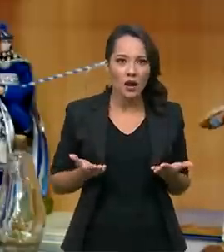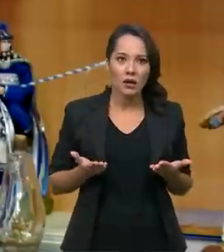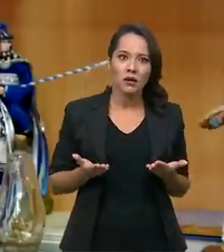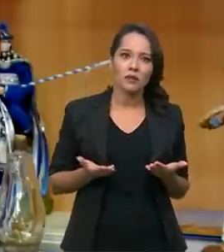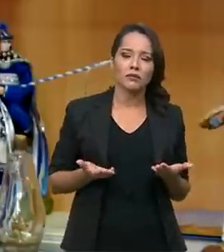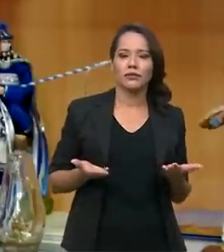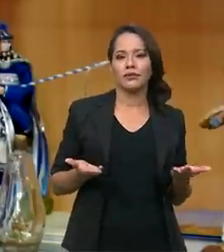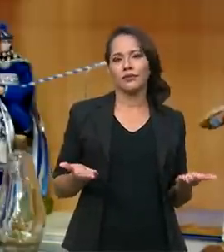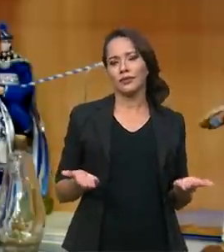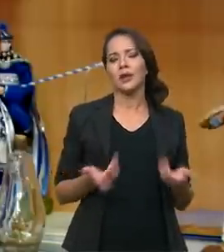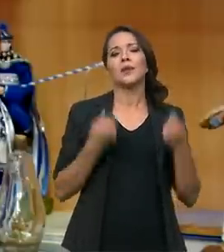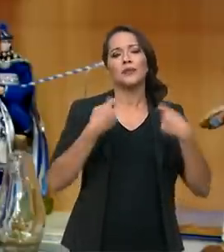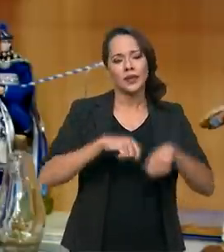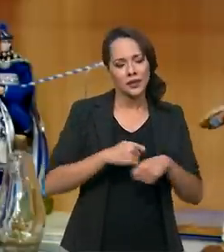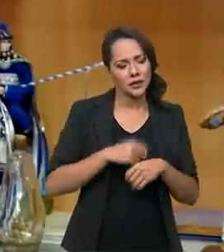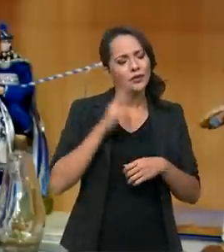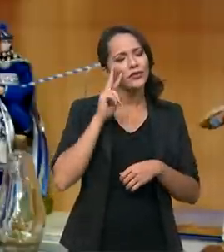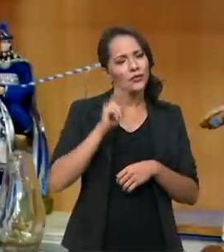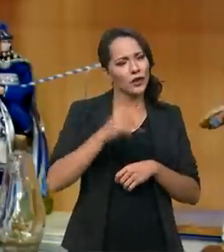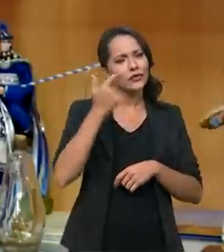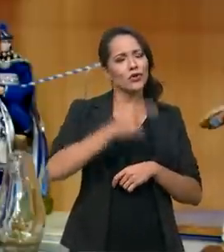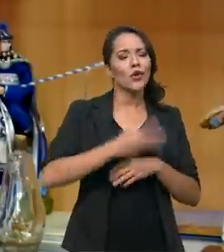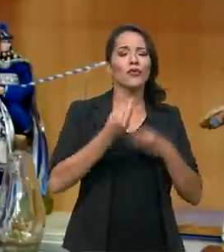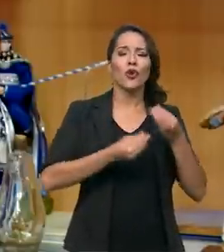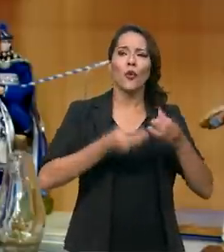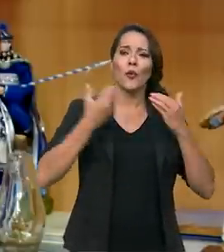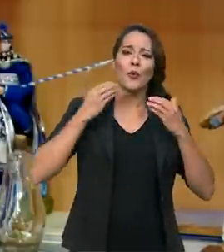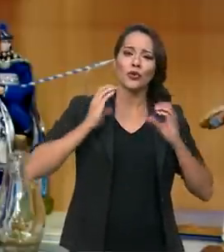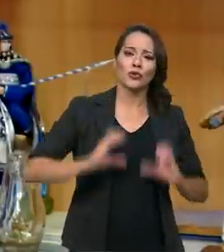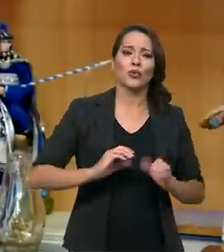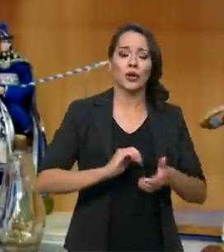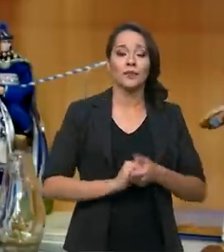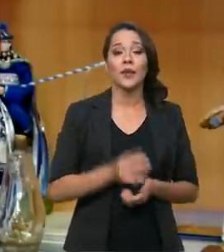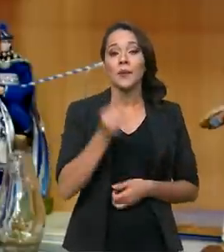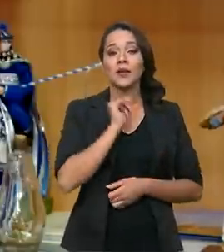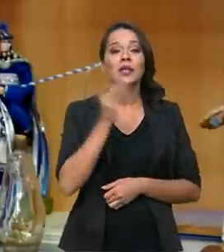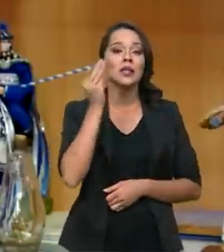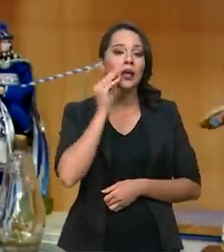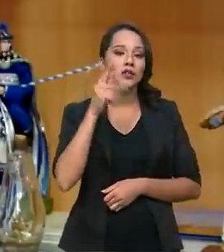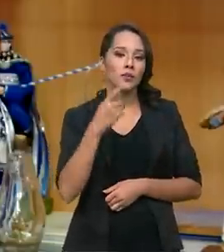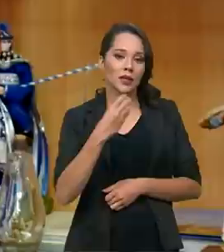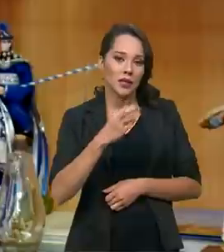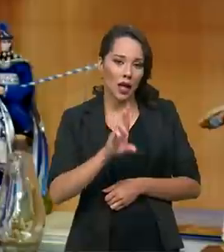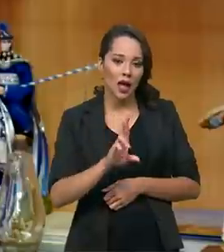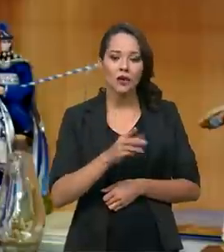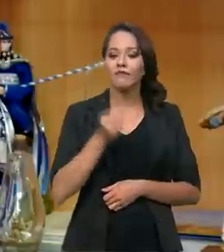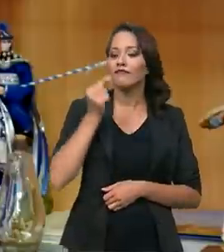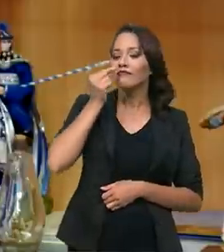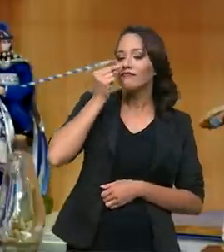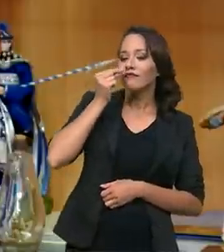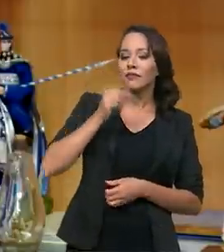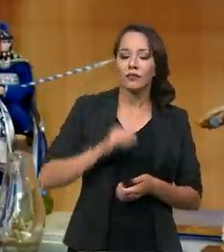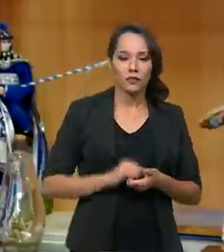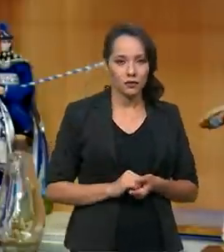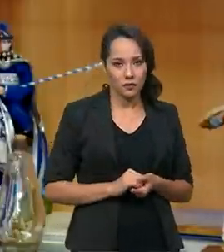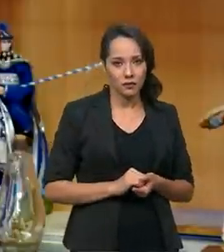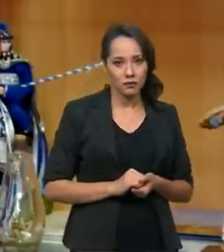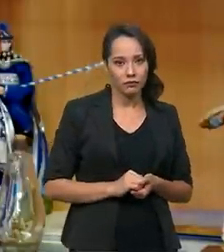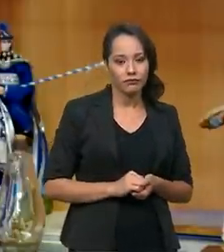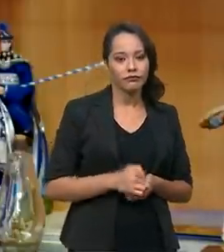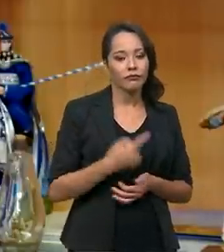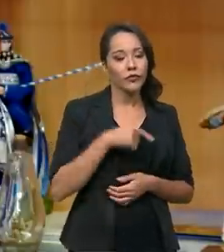então a gente não tem realmente que rever as nossas posições por exemplo teste de PCR o nariz né